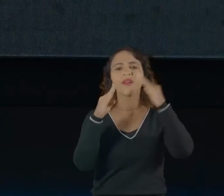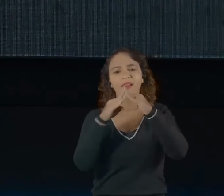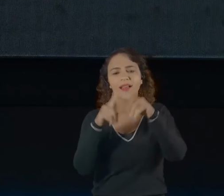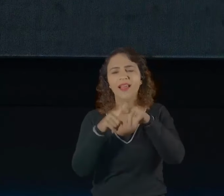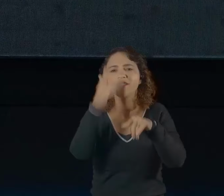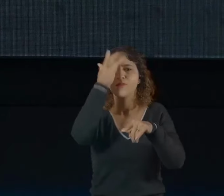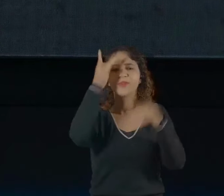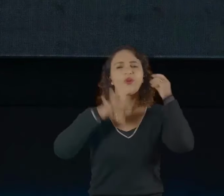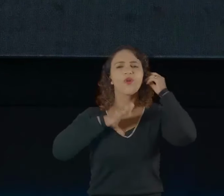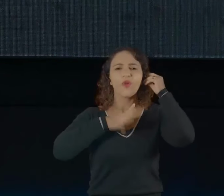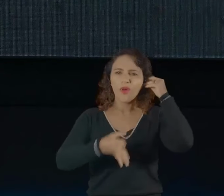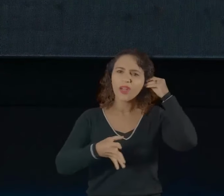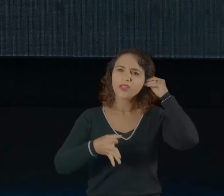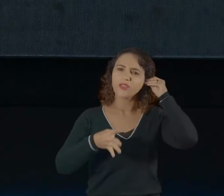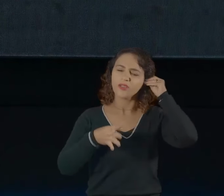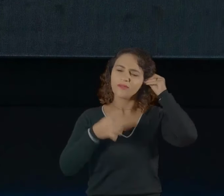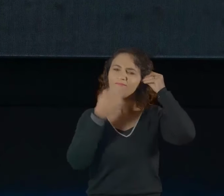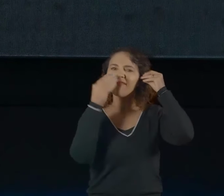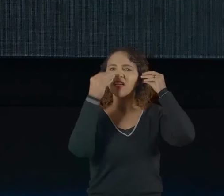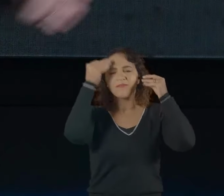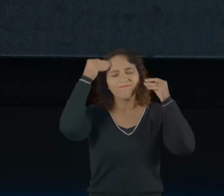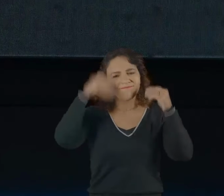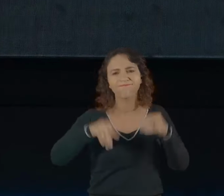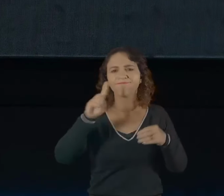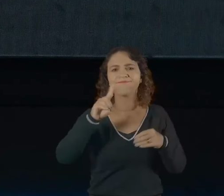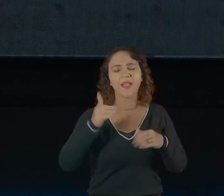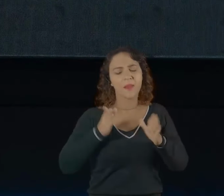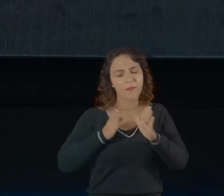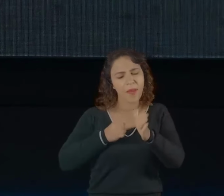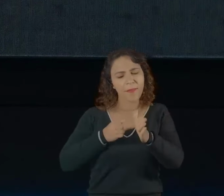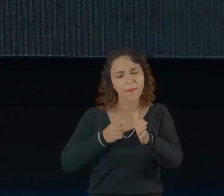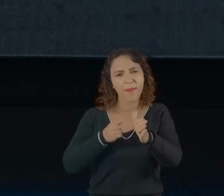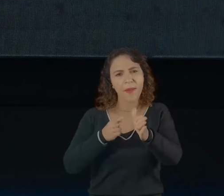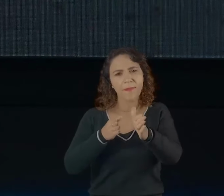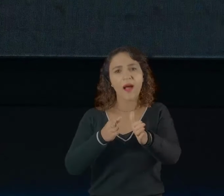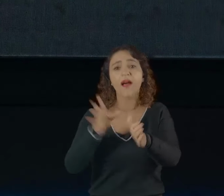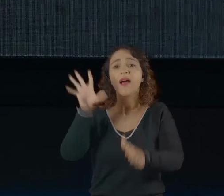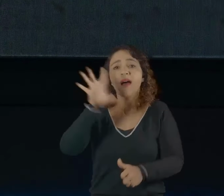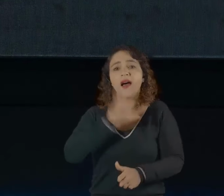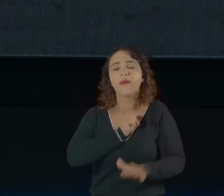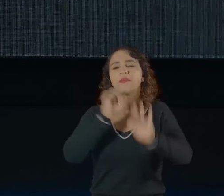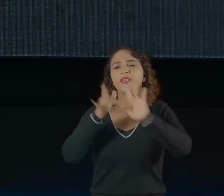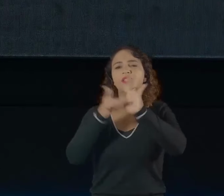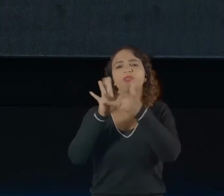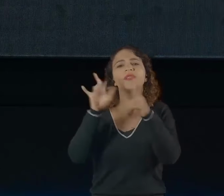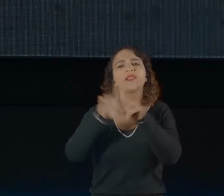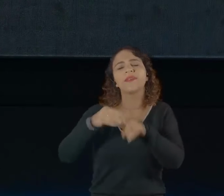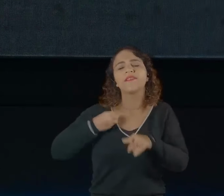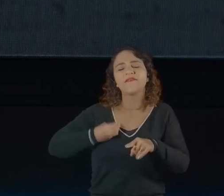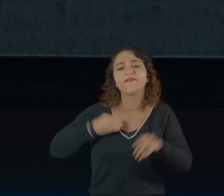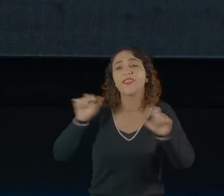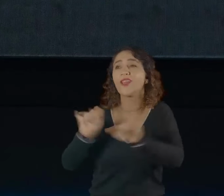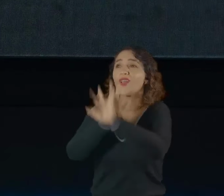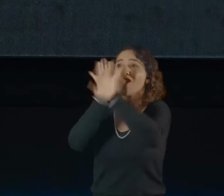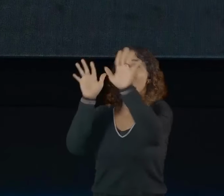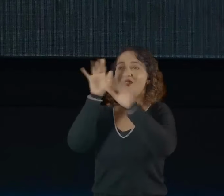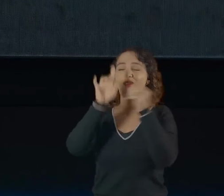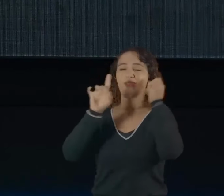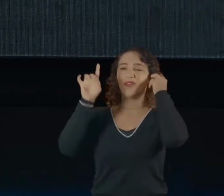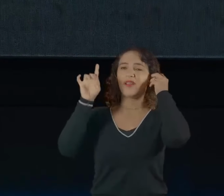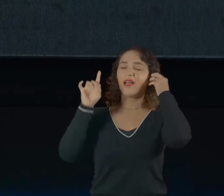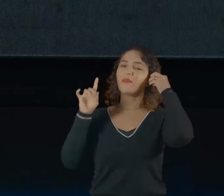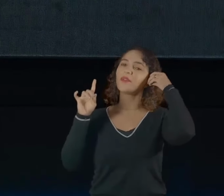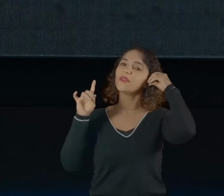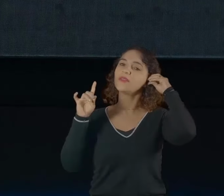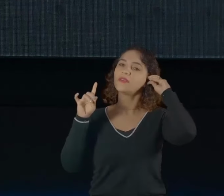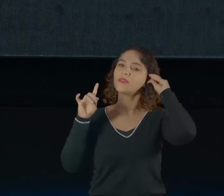Jesus e que vive para a glória dele. Nós não podemos rejeitar aquilo que Deus